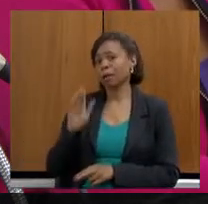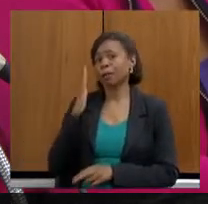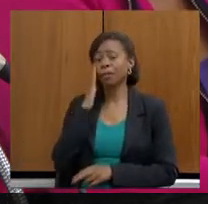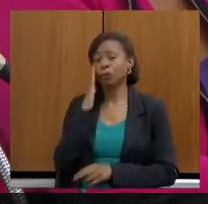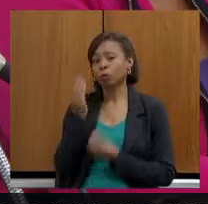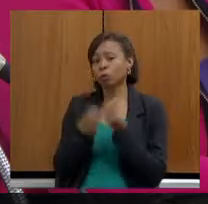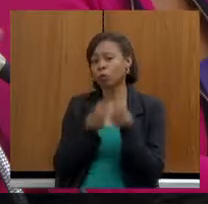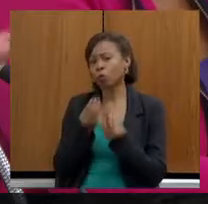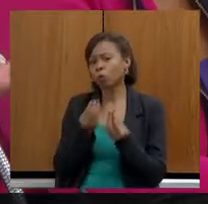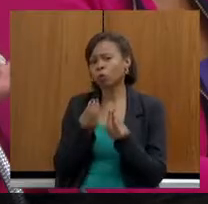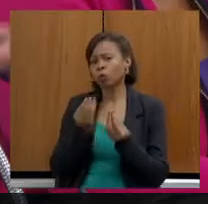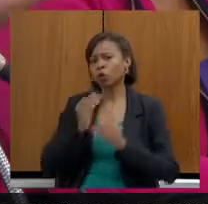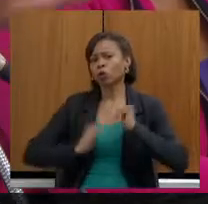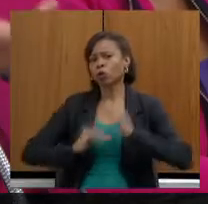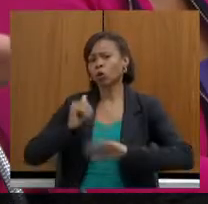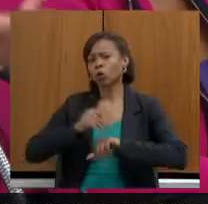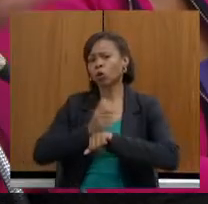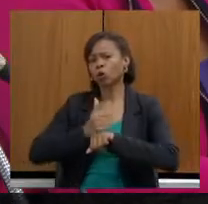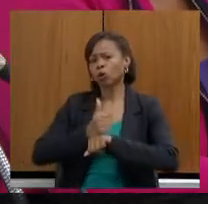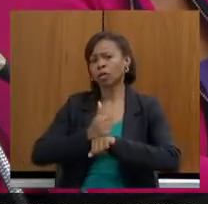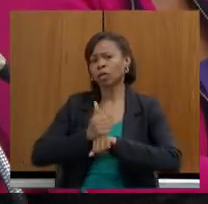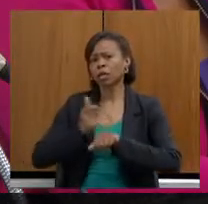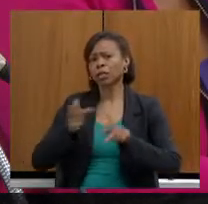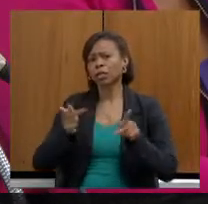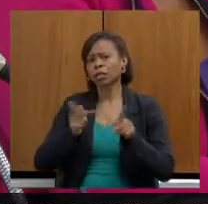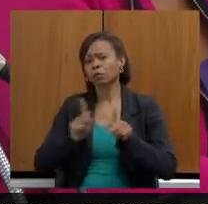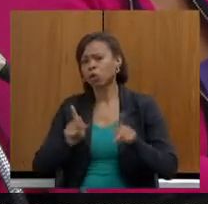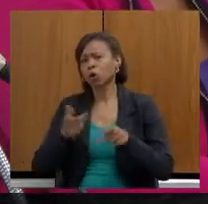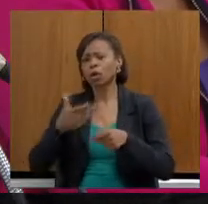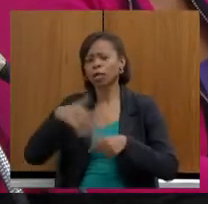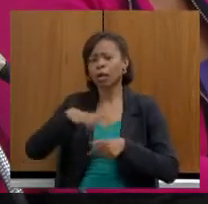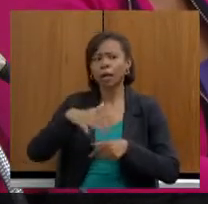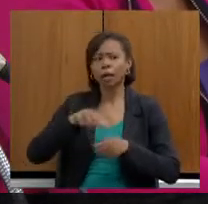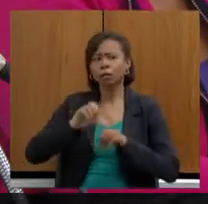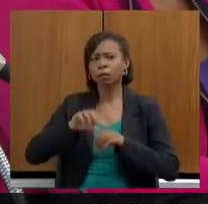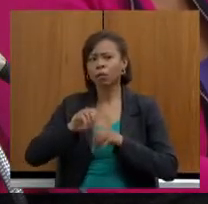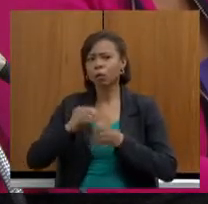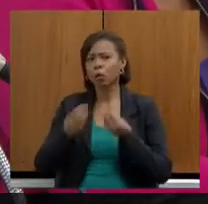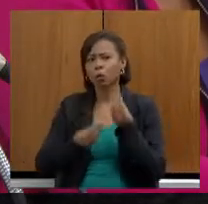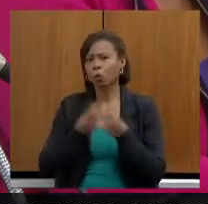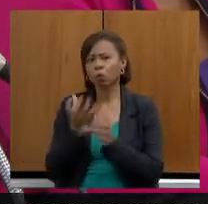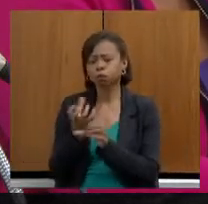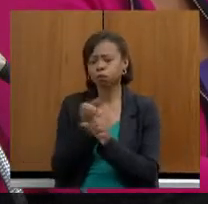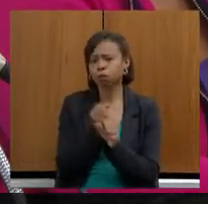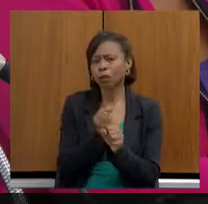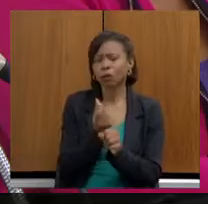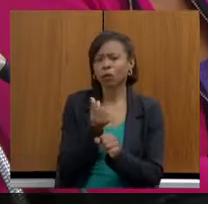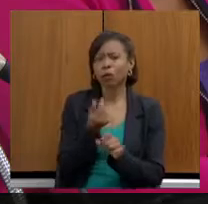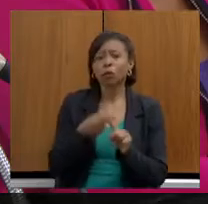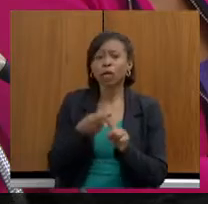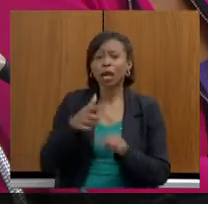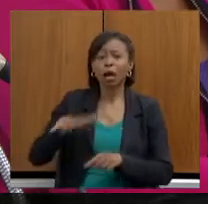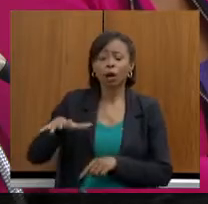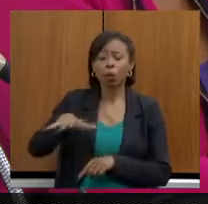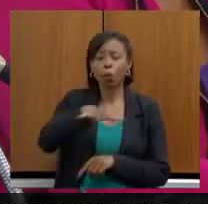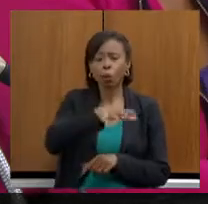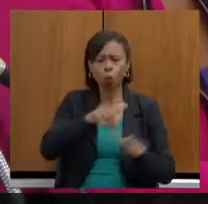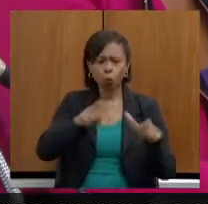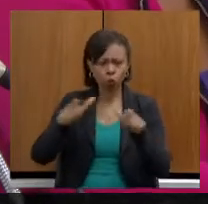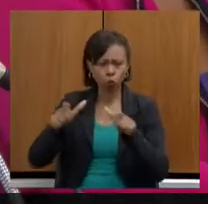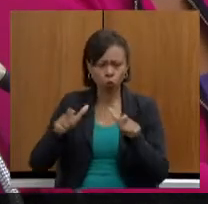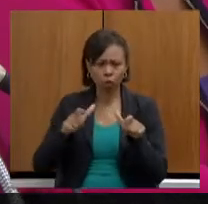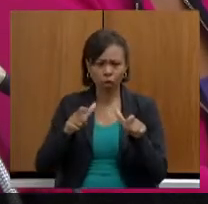trabalhadores da educação tem condições de chegar aí cedo os valores é porque nós temos unidades da Federação que tem